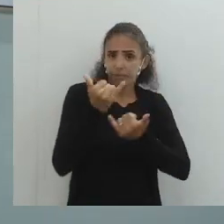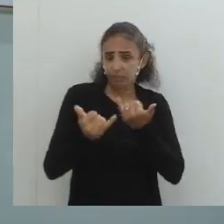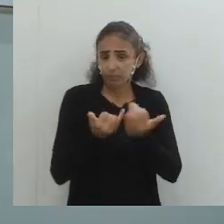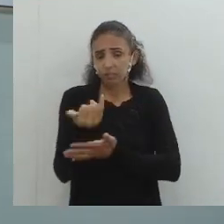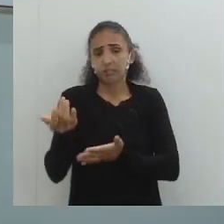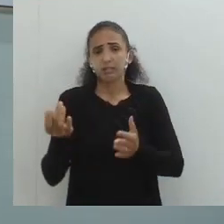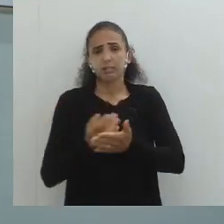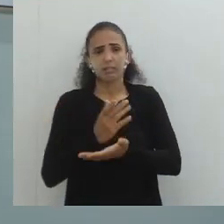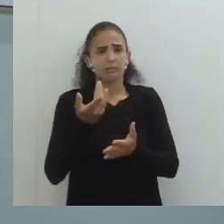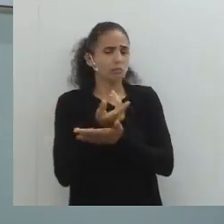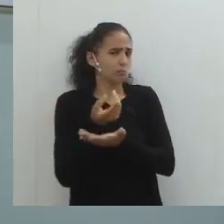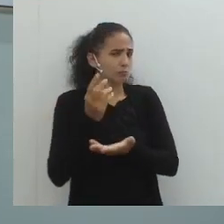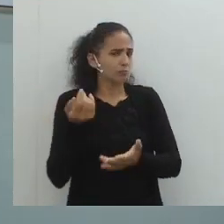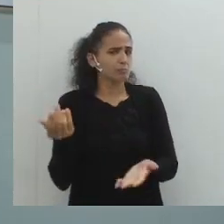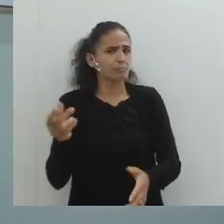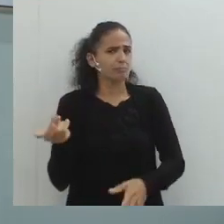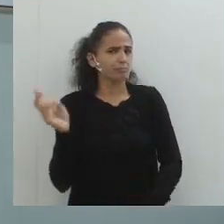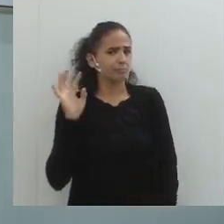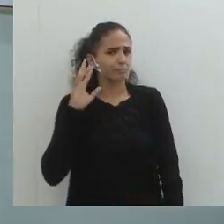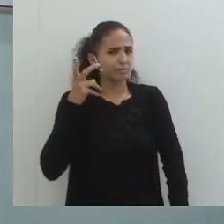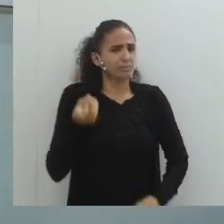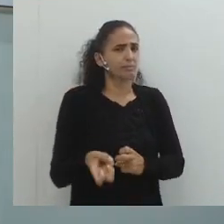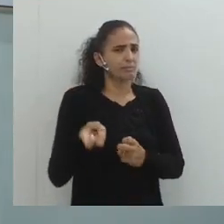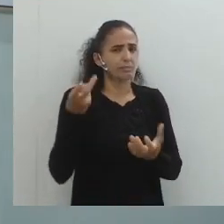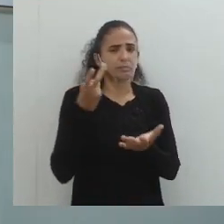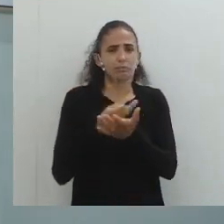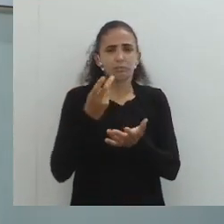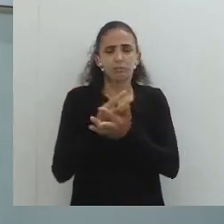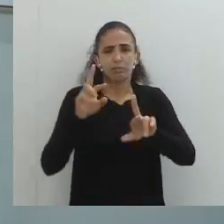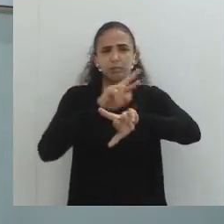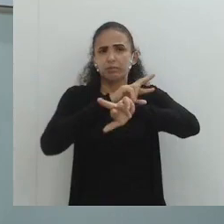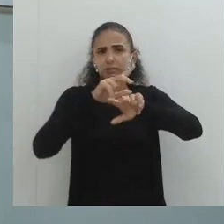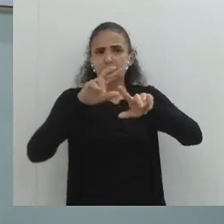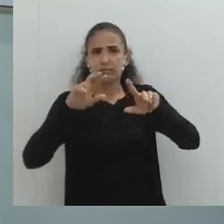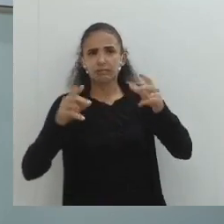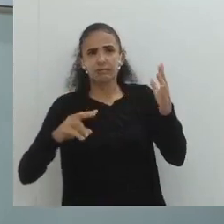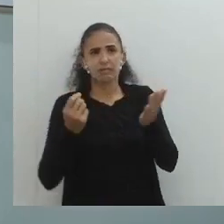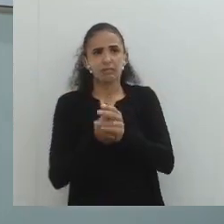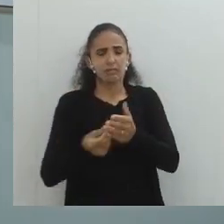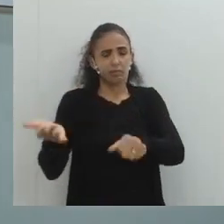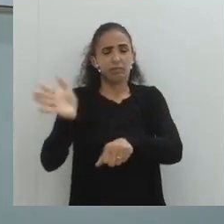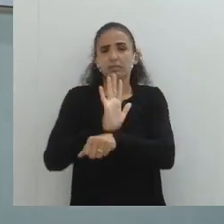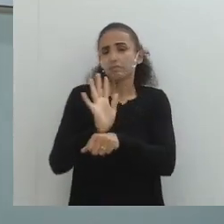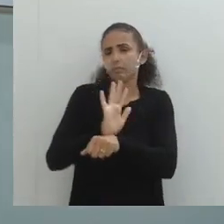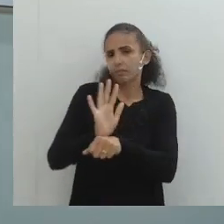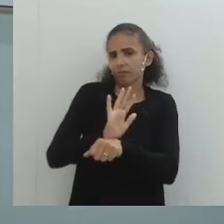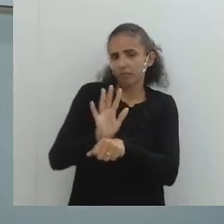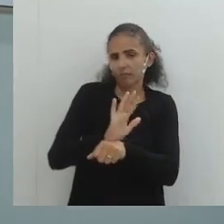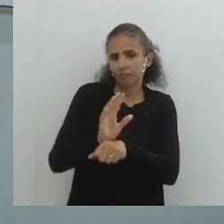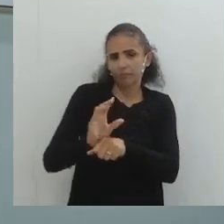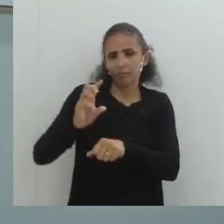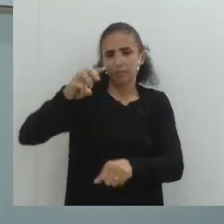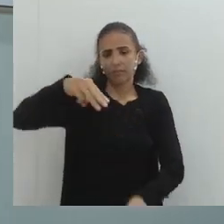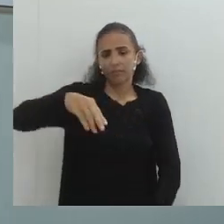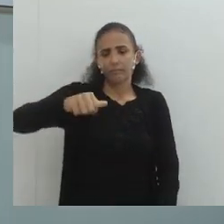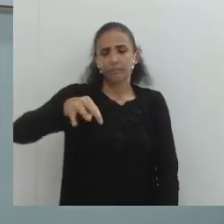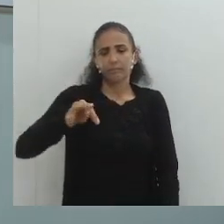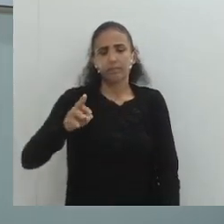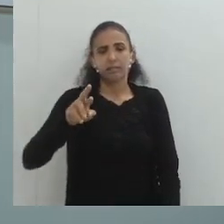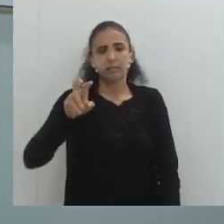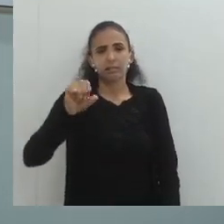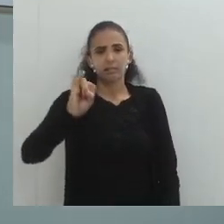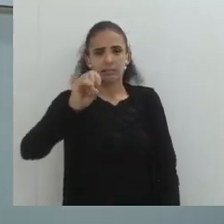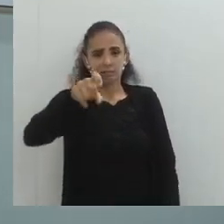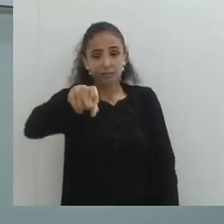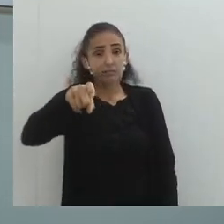realidade presente. E aí a gente tem a Matrix, se a gente for relacionar com o filme, a gente tem a Matrix, a gente tem Avatar,